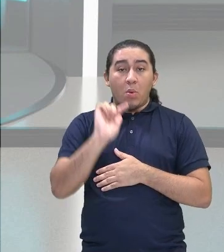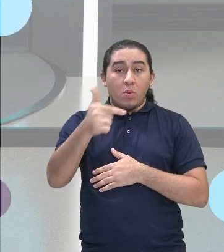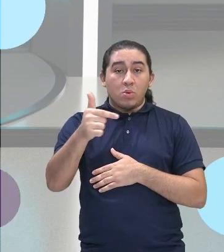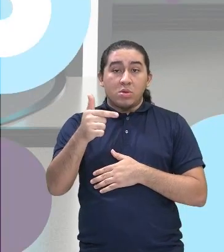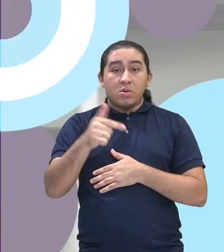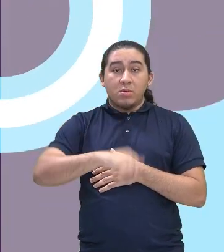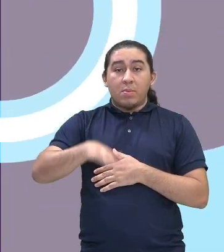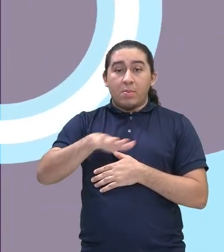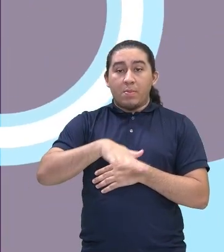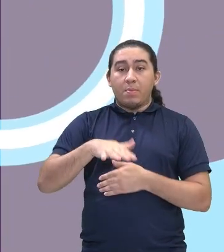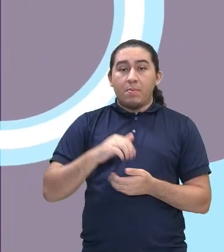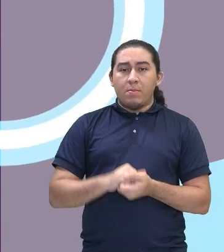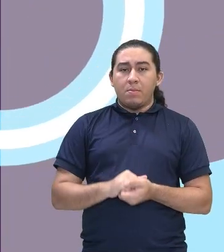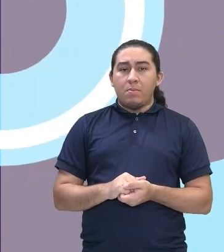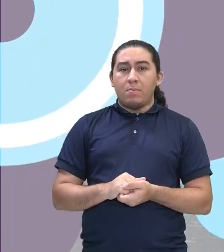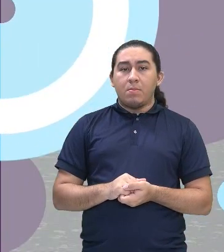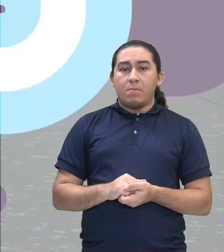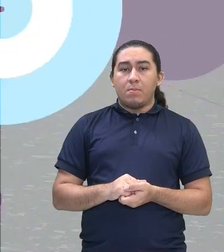instalação.